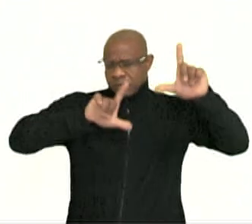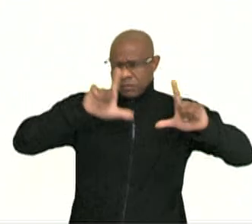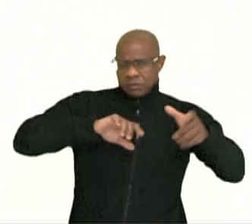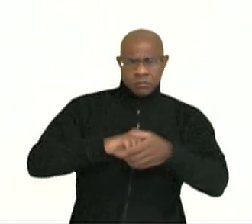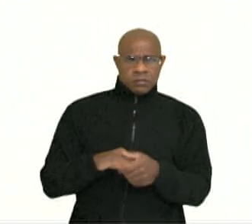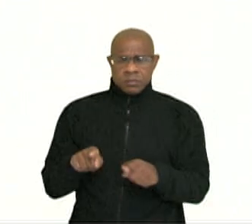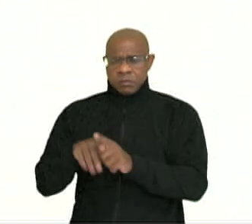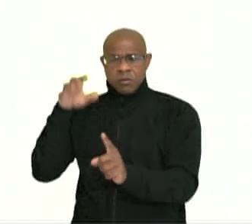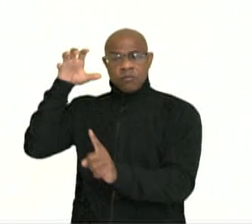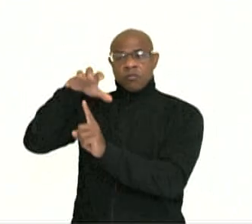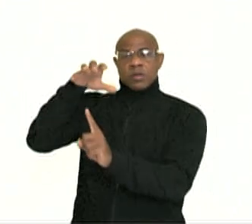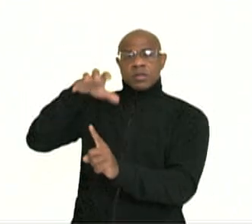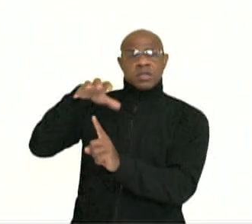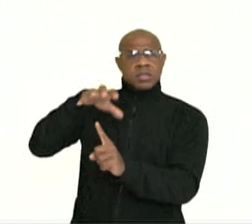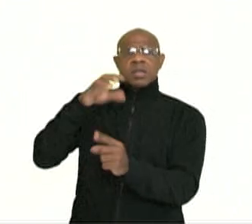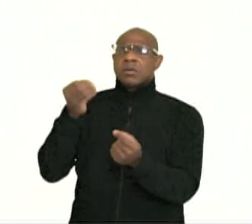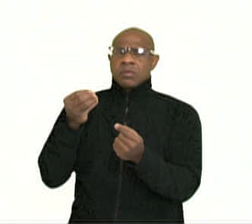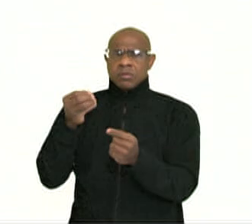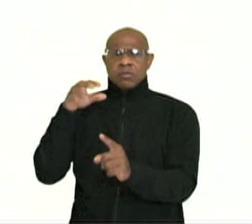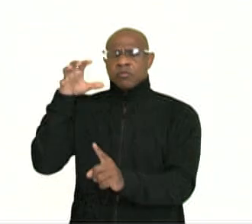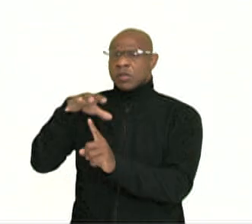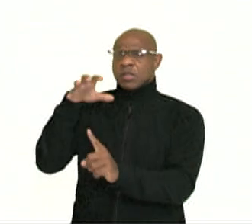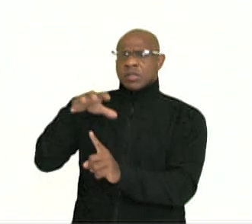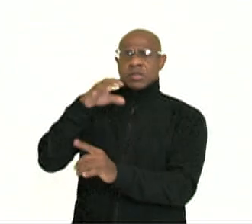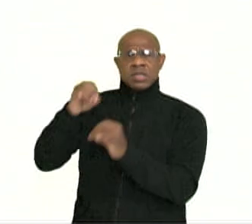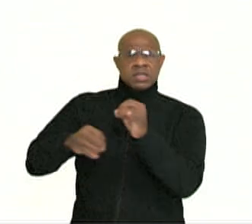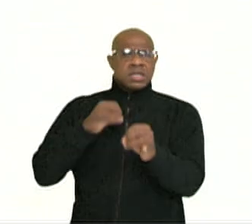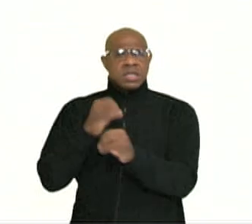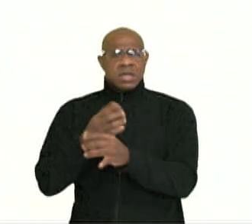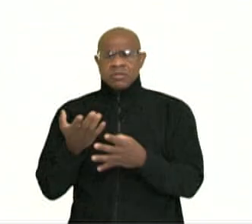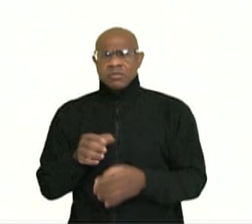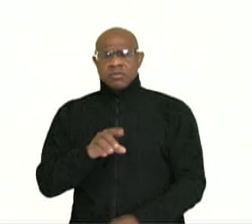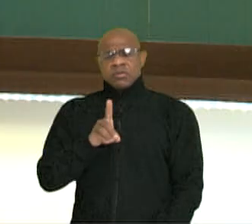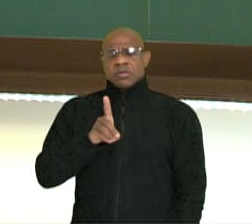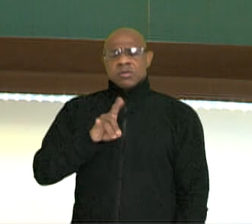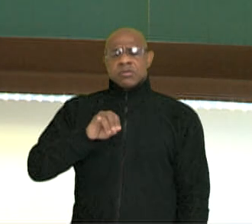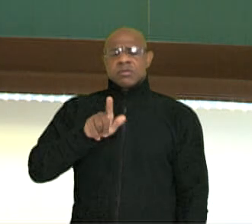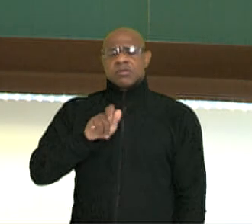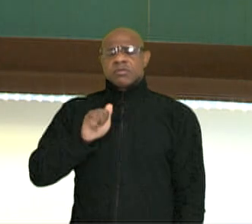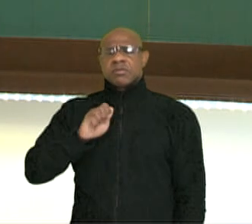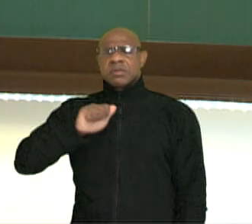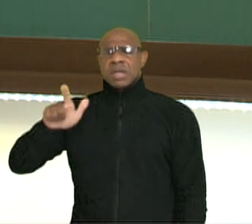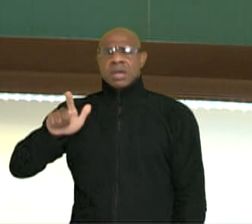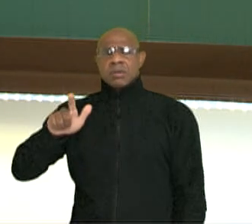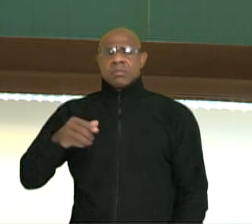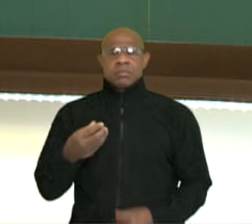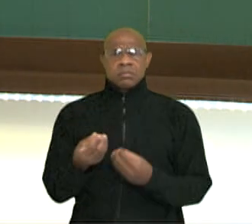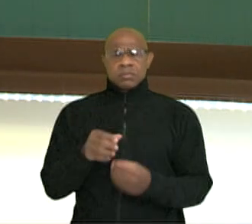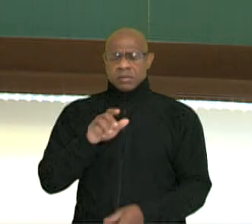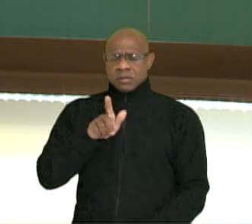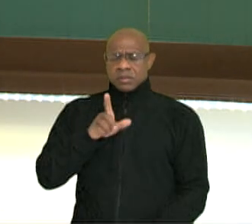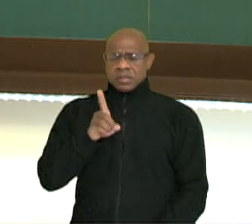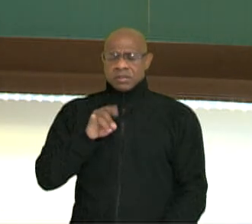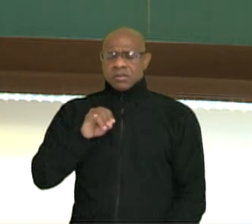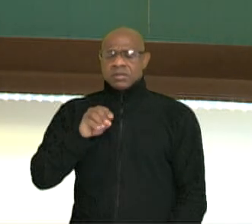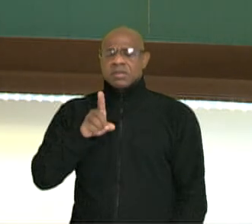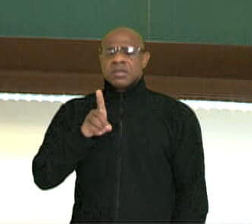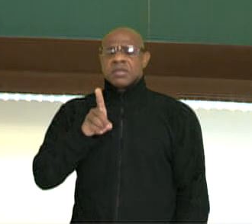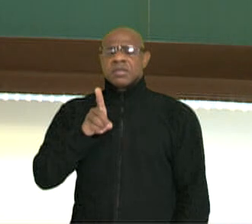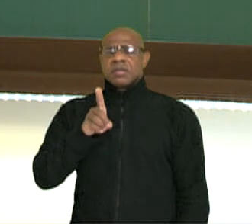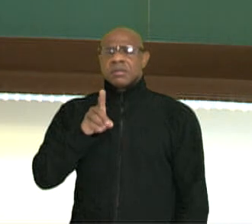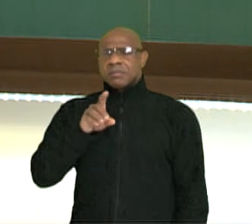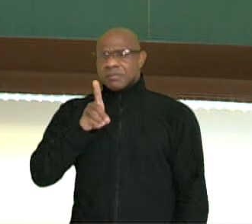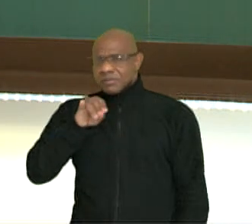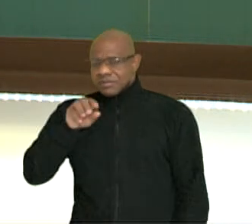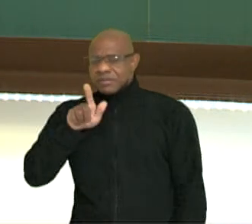influenciador digital, que profissão é essa? Isso não é da minha época não, uma coisa bem nova para mim. E para você? Você sabe o que é? Vamos